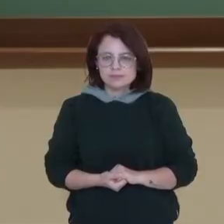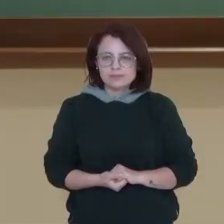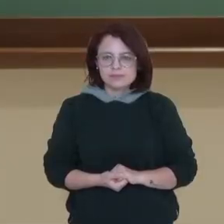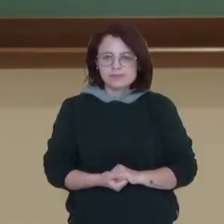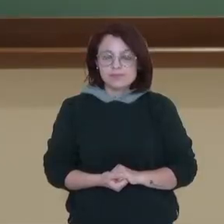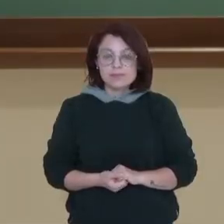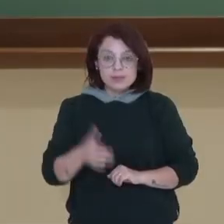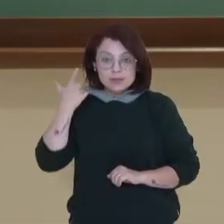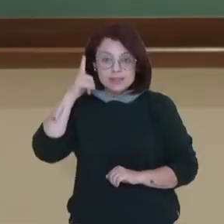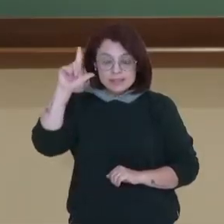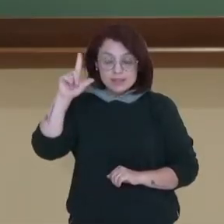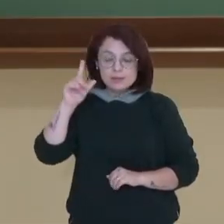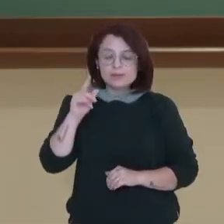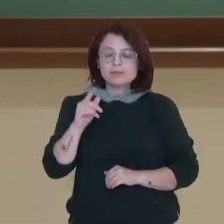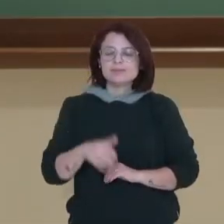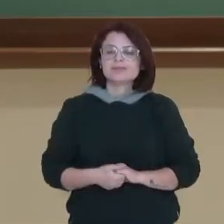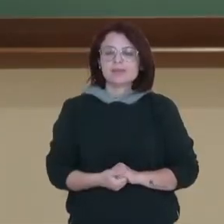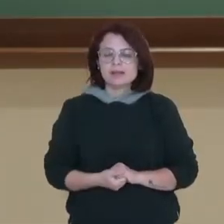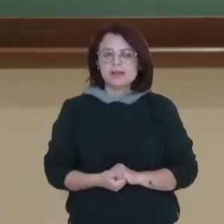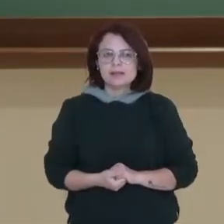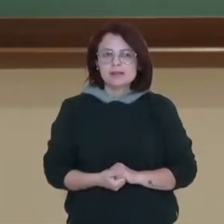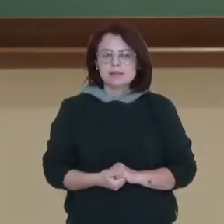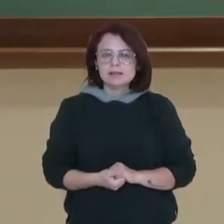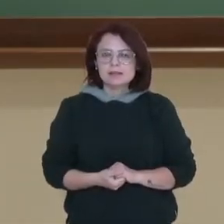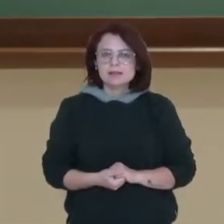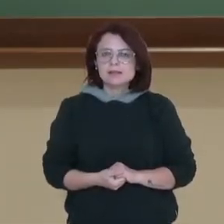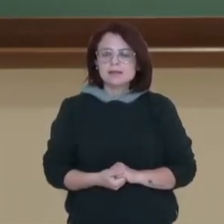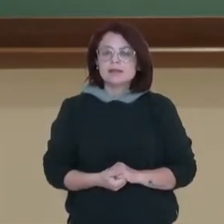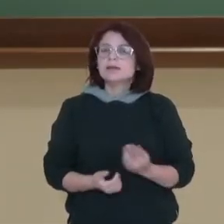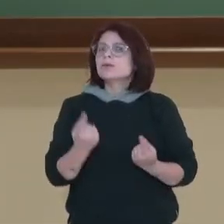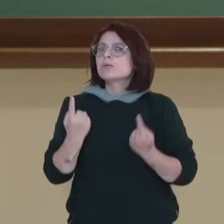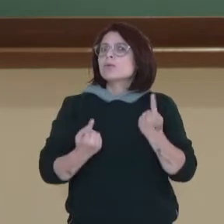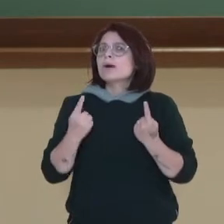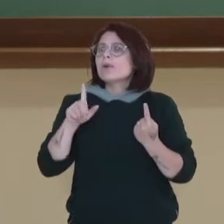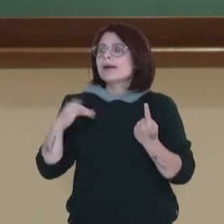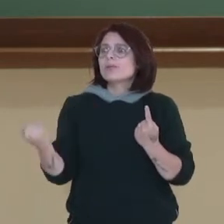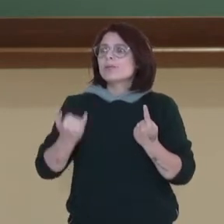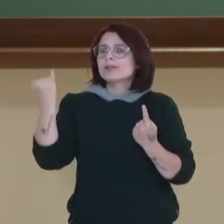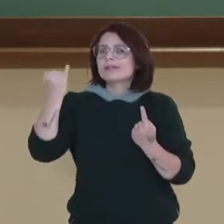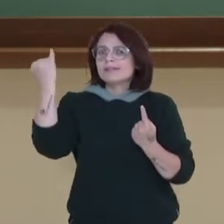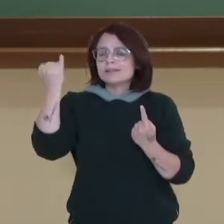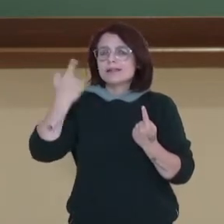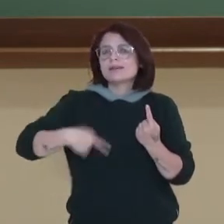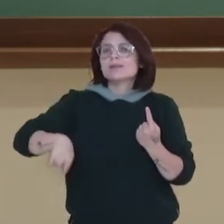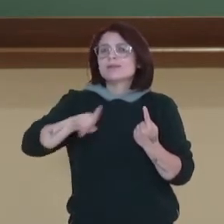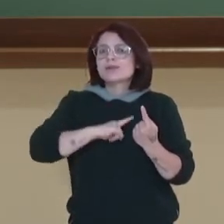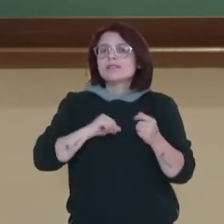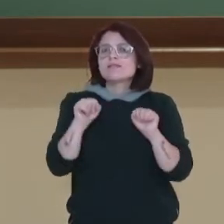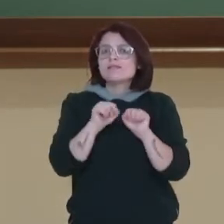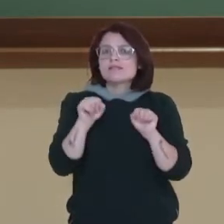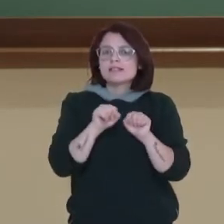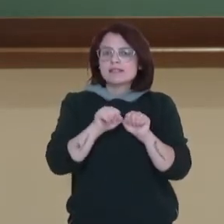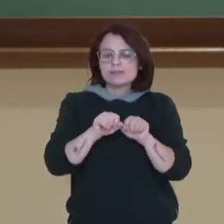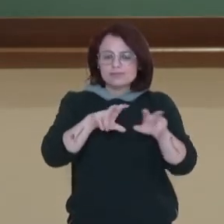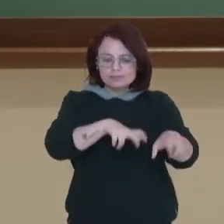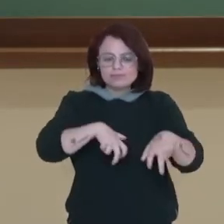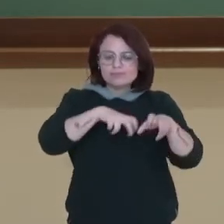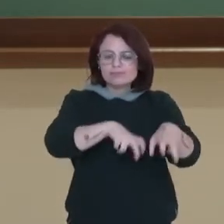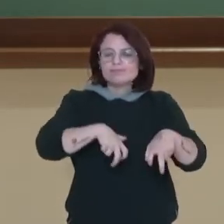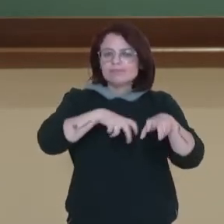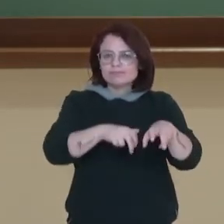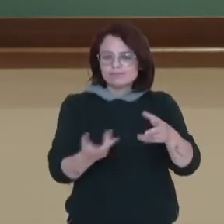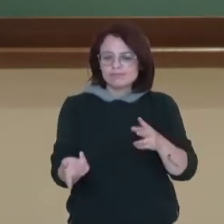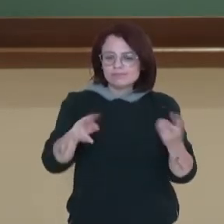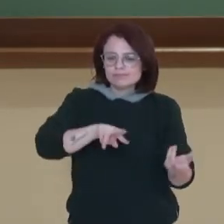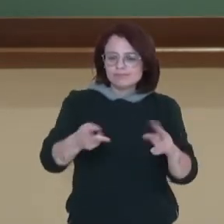E aí, conseguiu chegar numa resposta? Porque qual será a vantagem dessa rotação de culturas aí